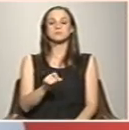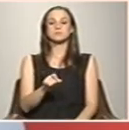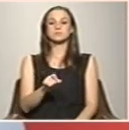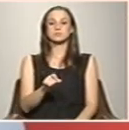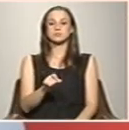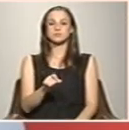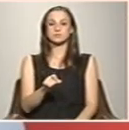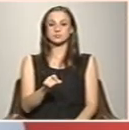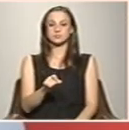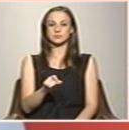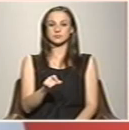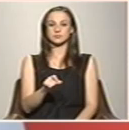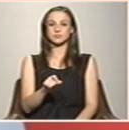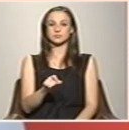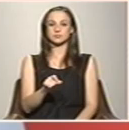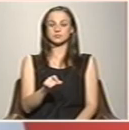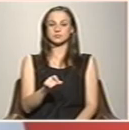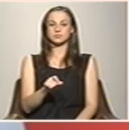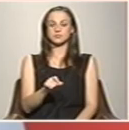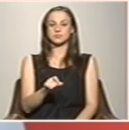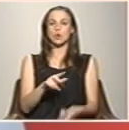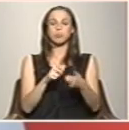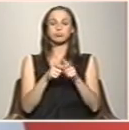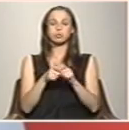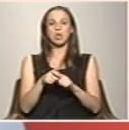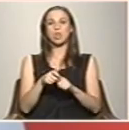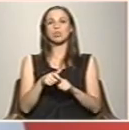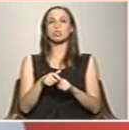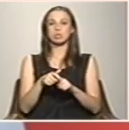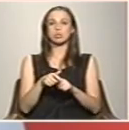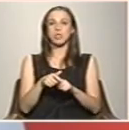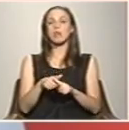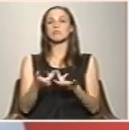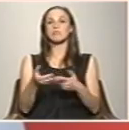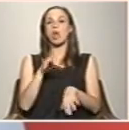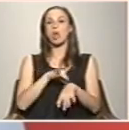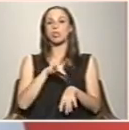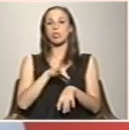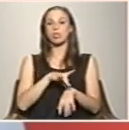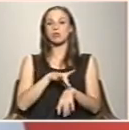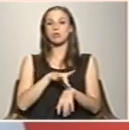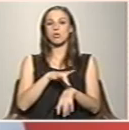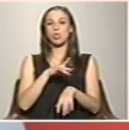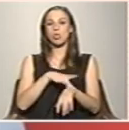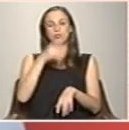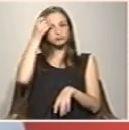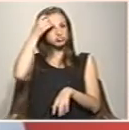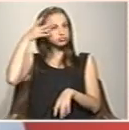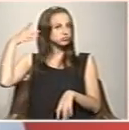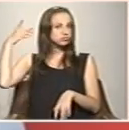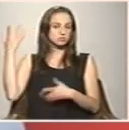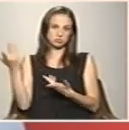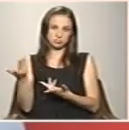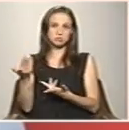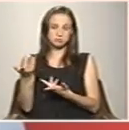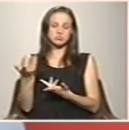questões das demências, que incidem sobretudo sobre as pessoas idosas, isso é um problema gravíssimo em Portugal. E que tem aumentado